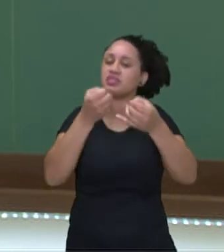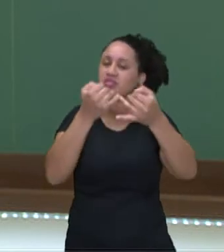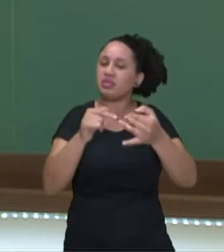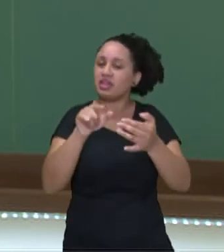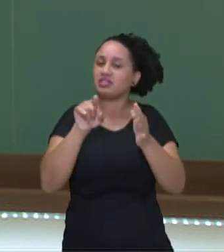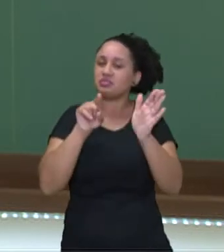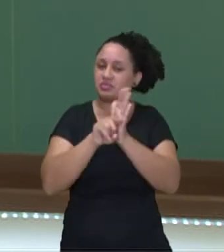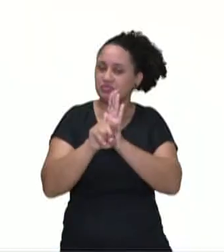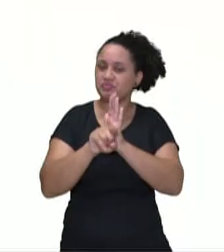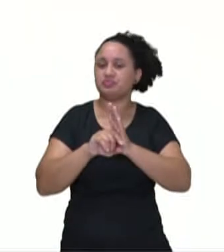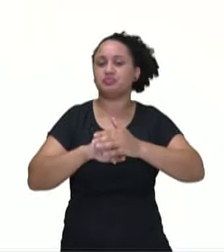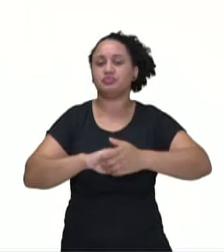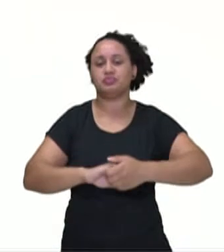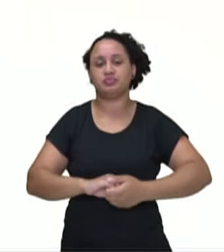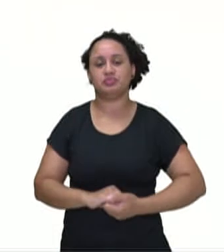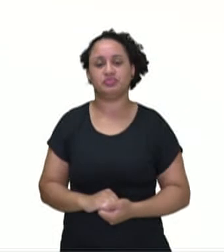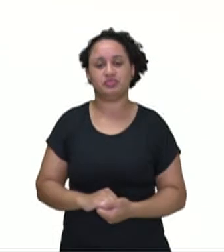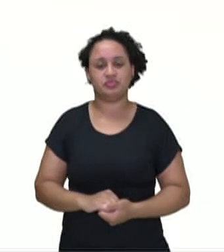essa questão aqui.